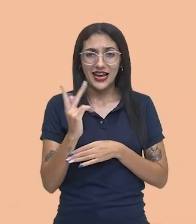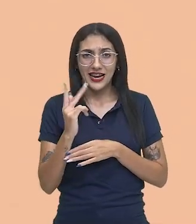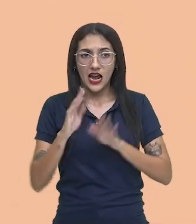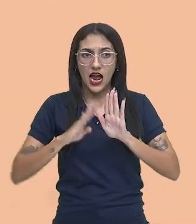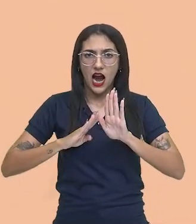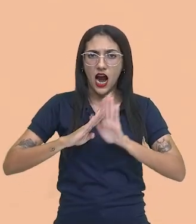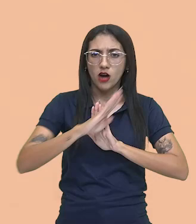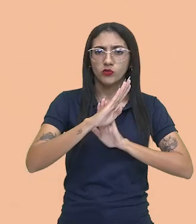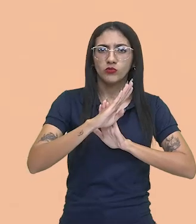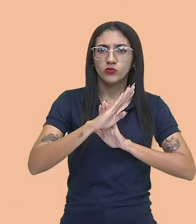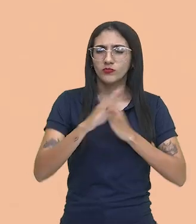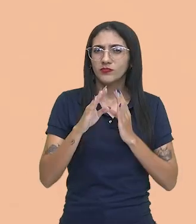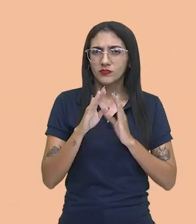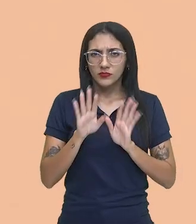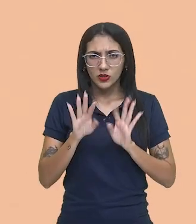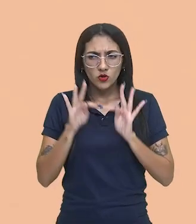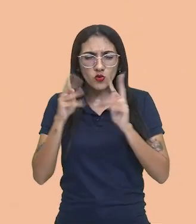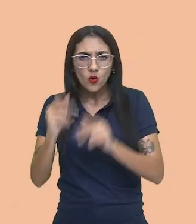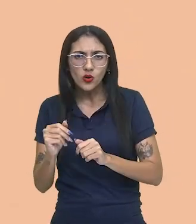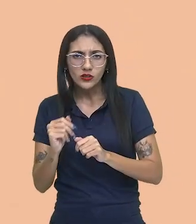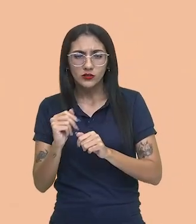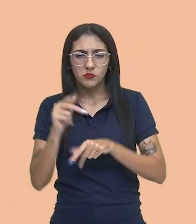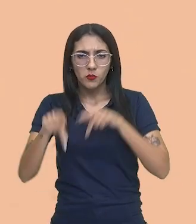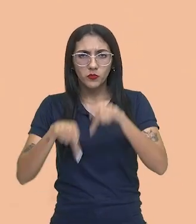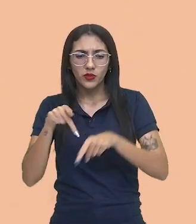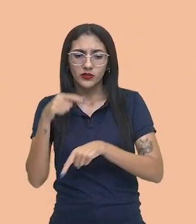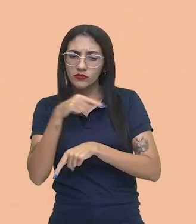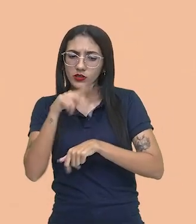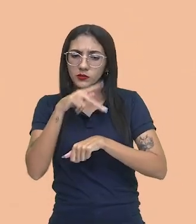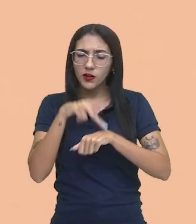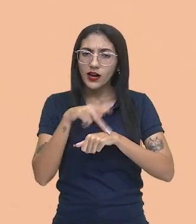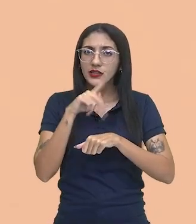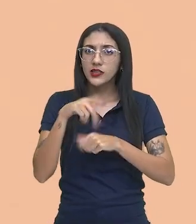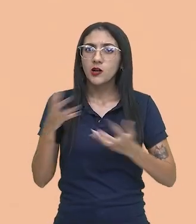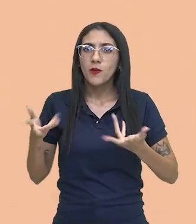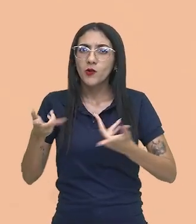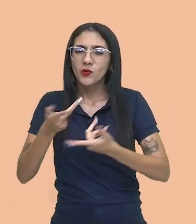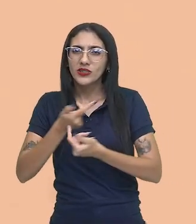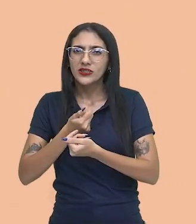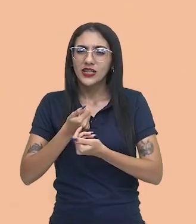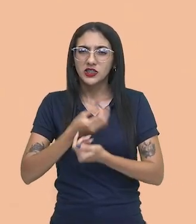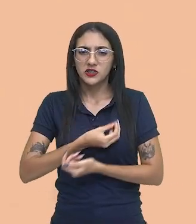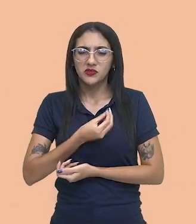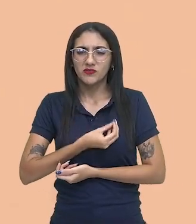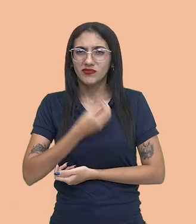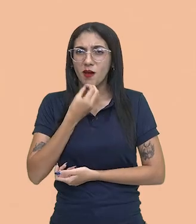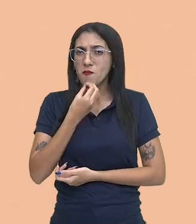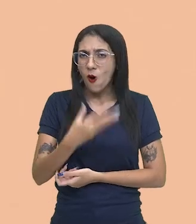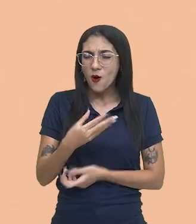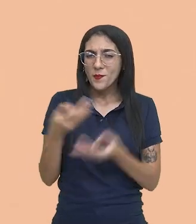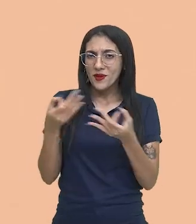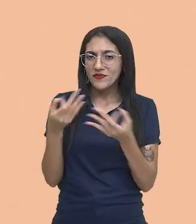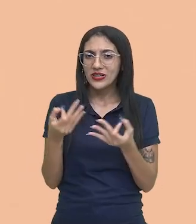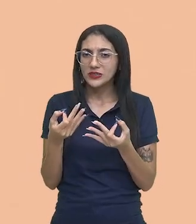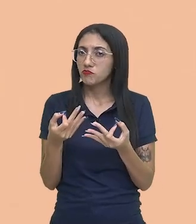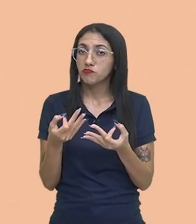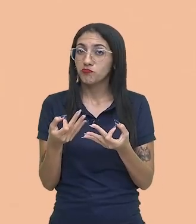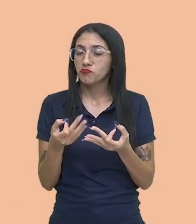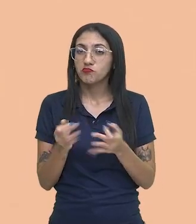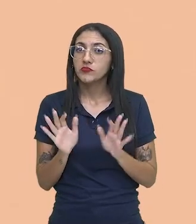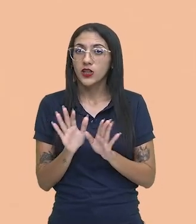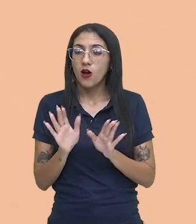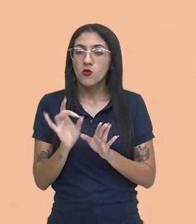significa que todas as pessoas daquele país vivem numa qualidade de vida 100%, né? A gente está falando aí